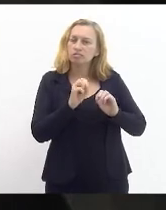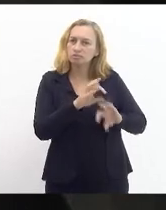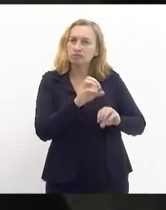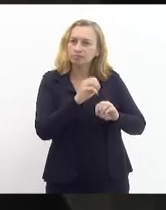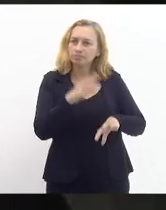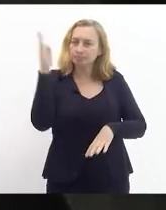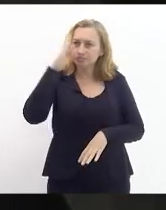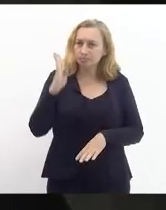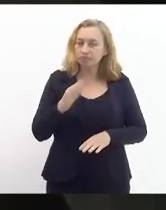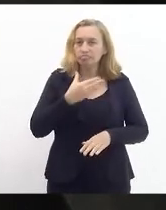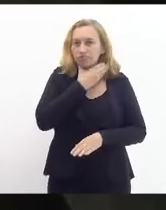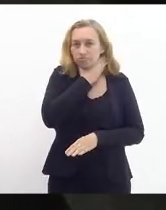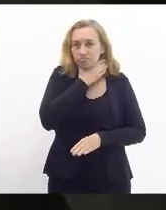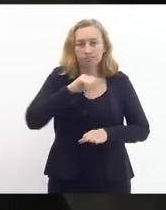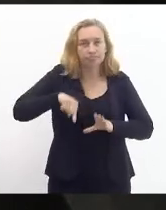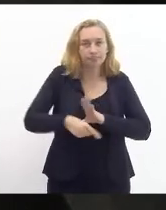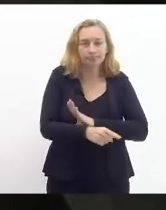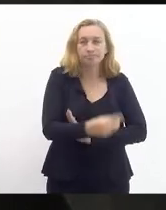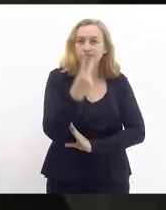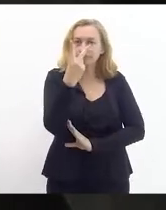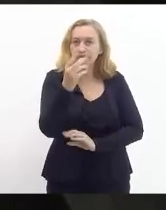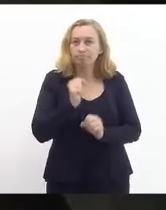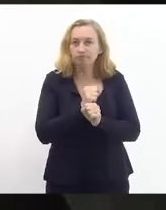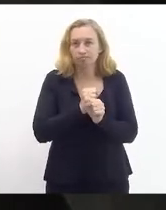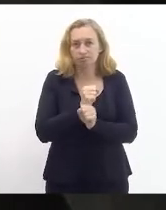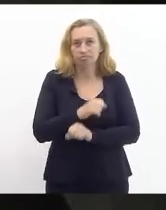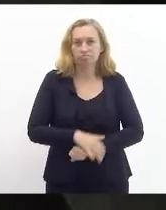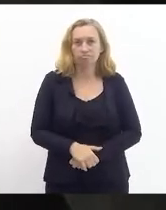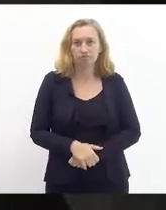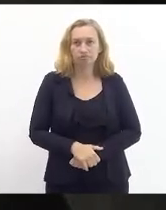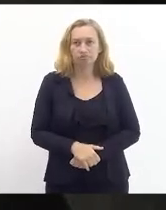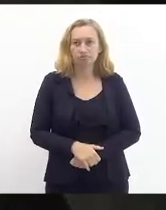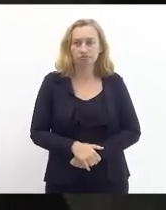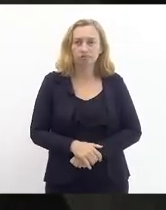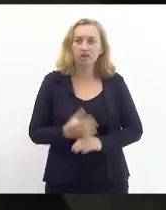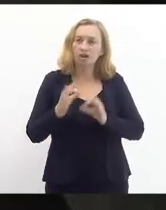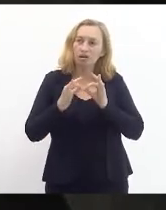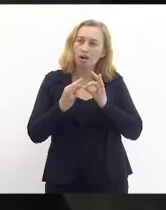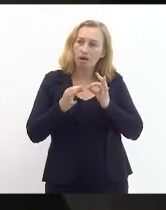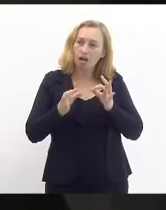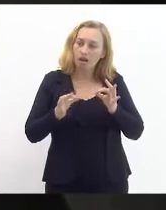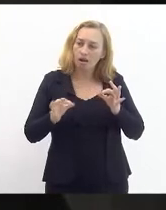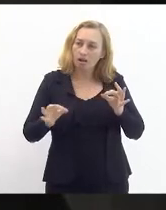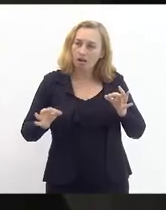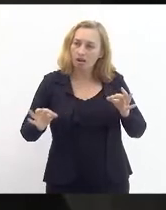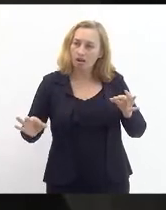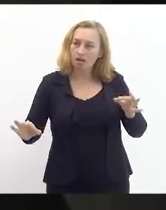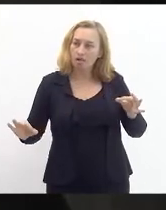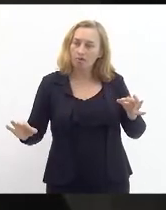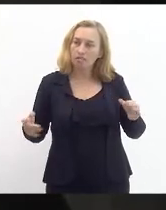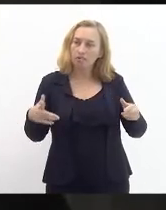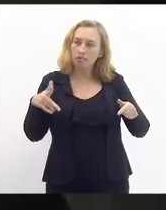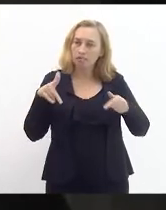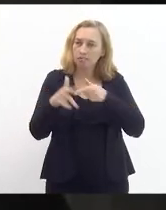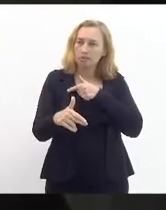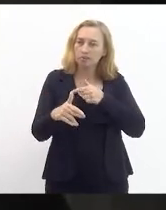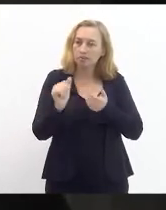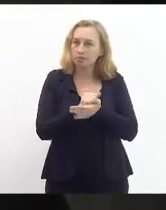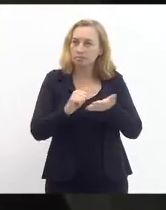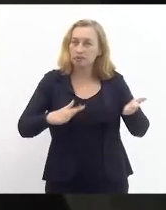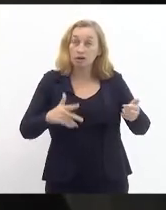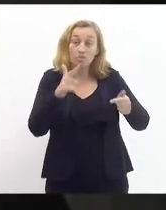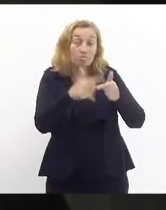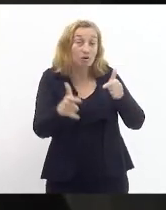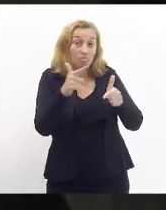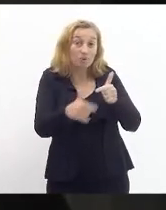tão profunda foram dois anos por longo tempo de interrupção das atividades com